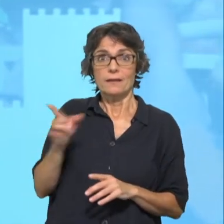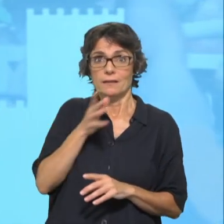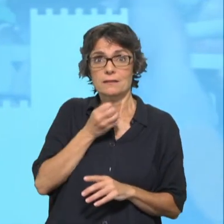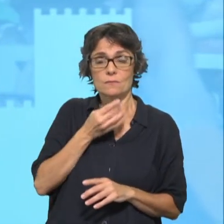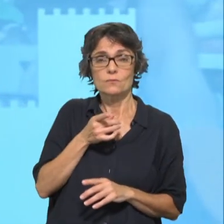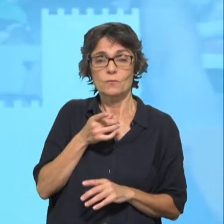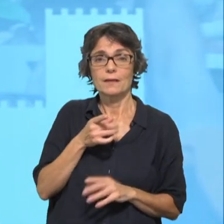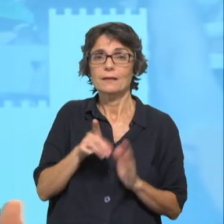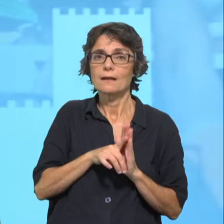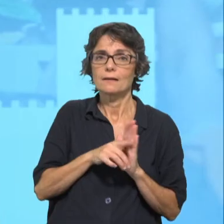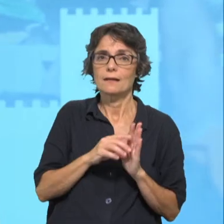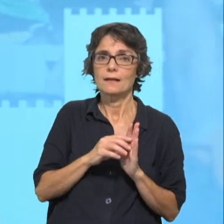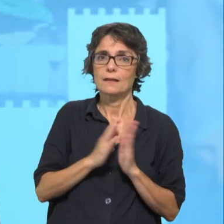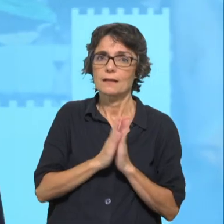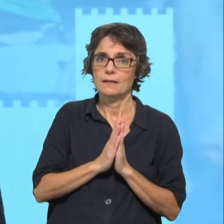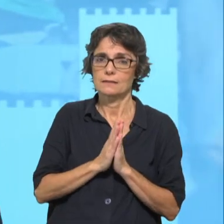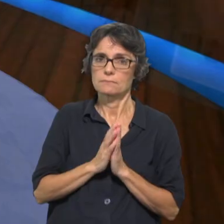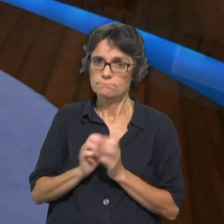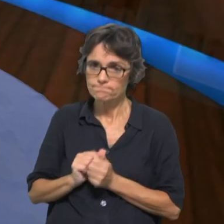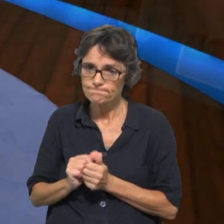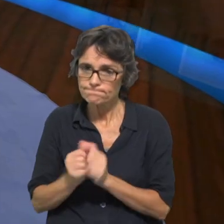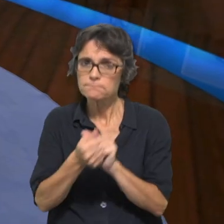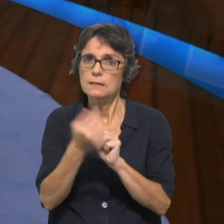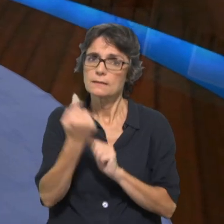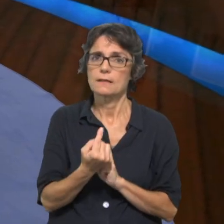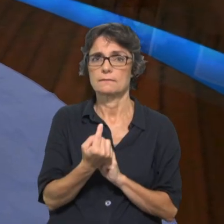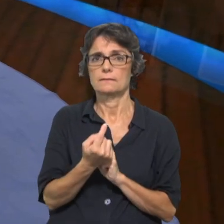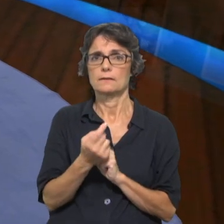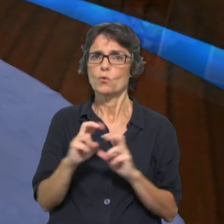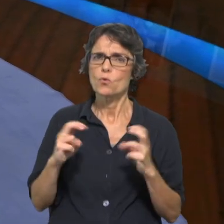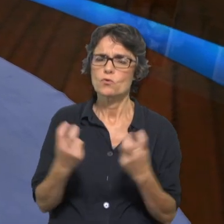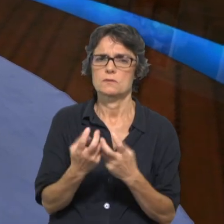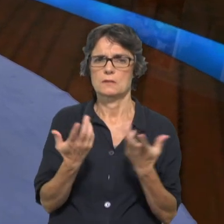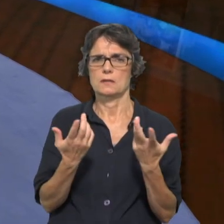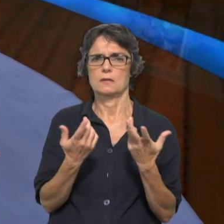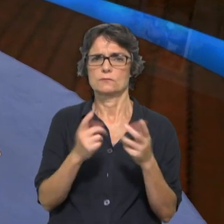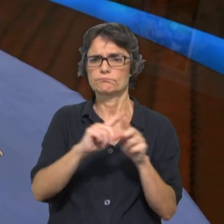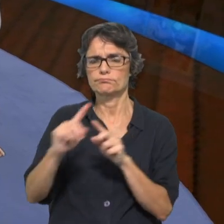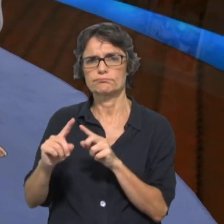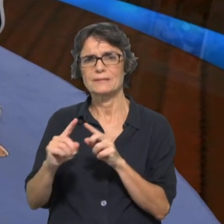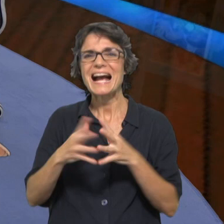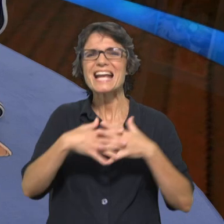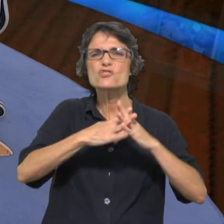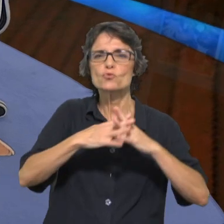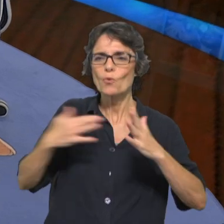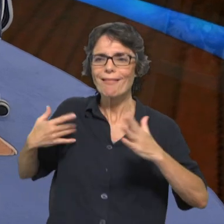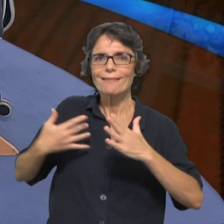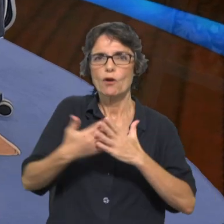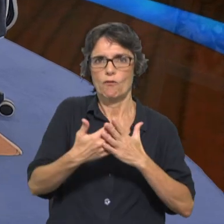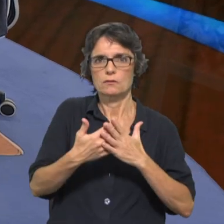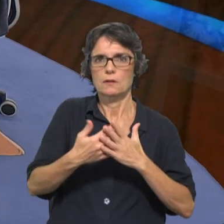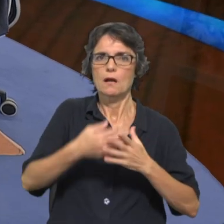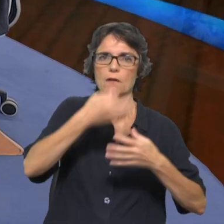ter que modificar-se e os conselhos pastorais, os conselhos económicos, as estruturas de sinodalidade informais